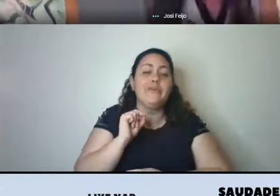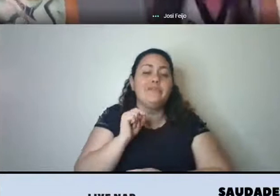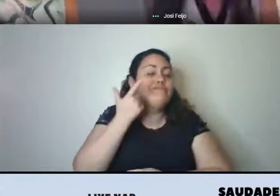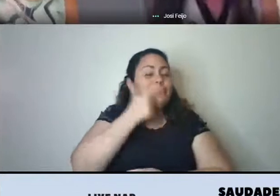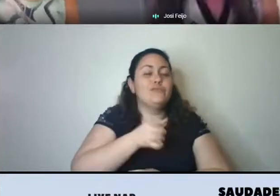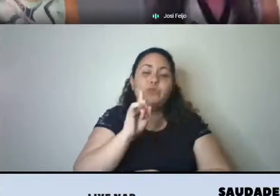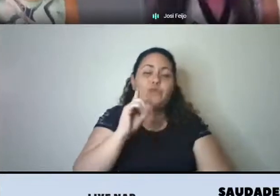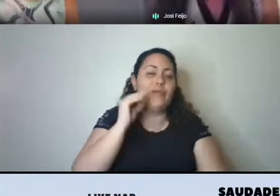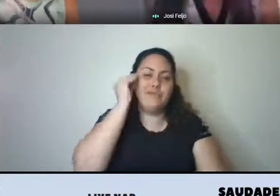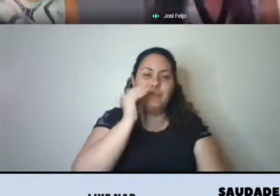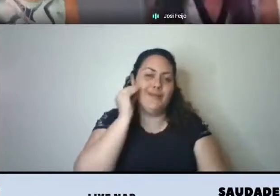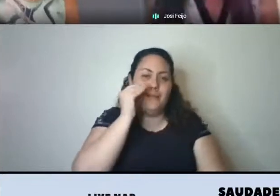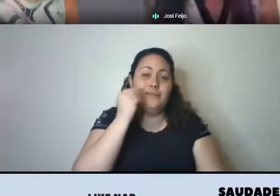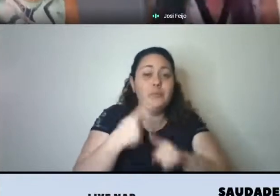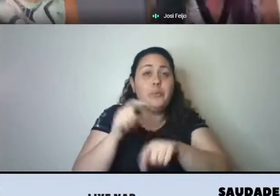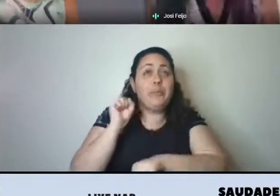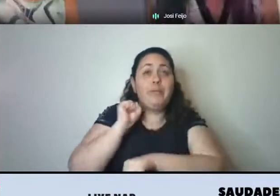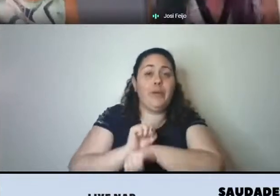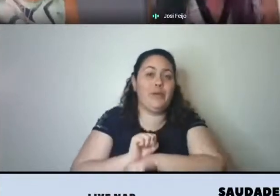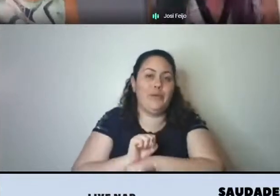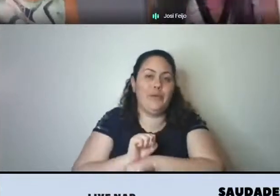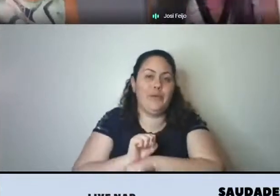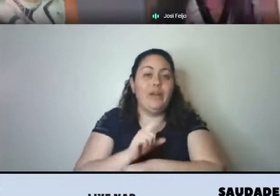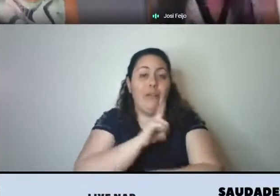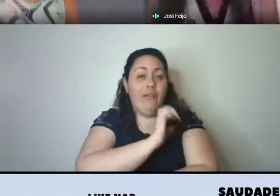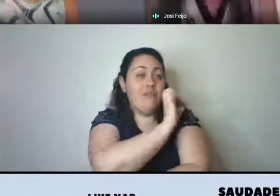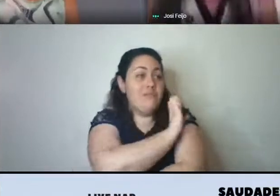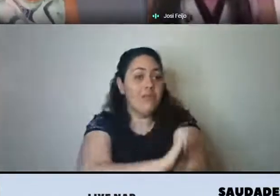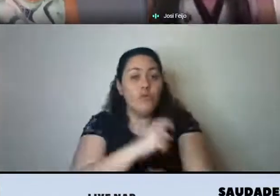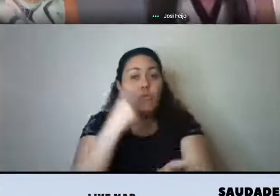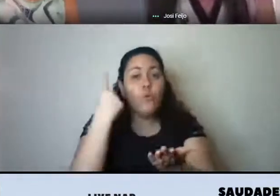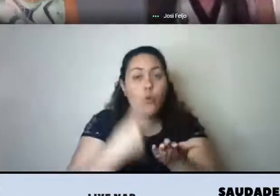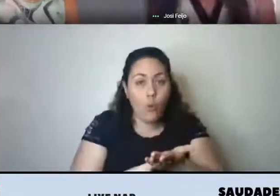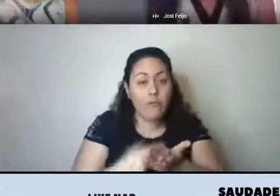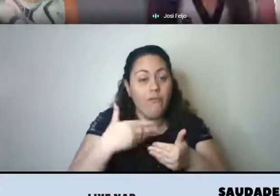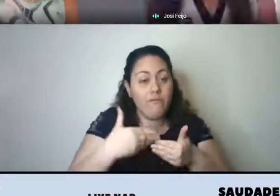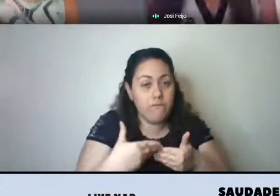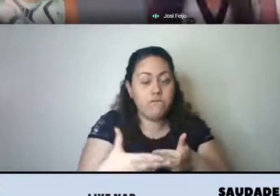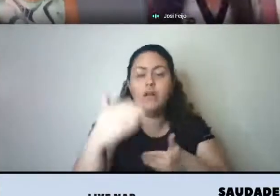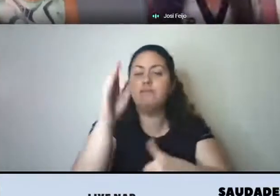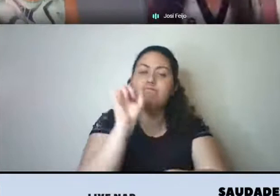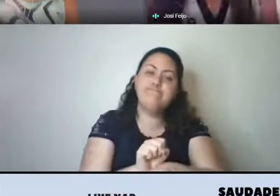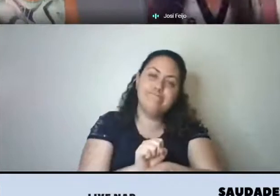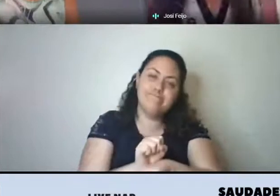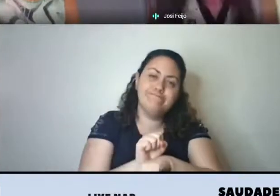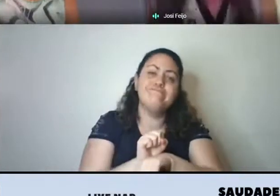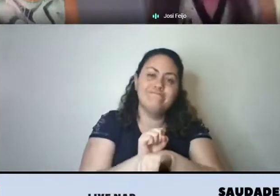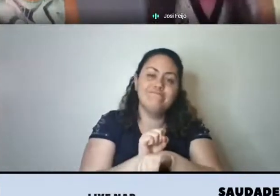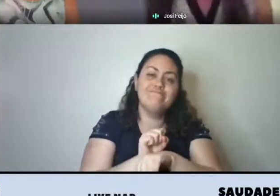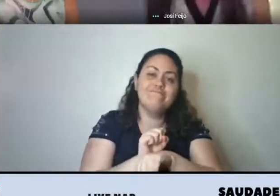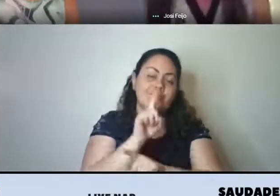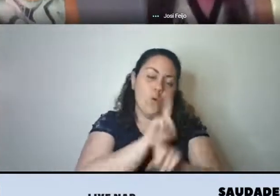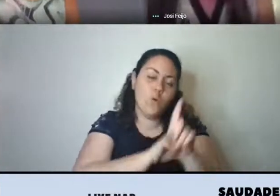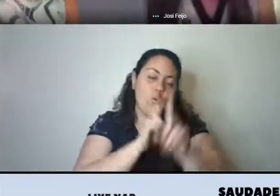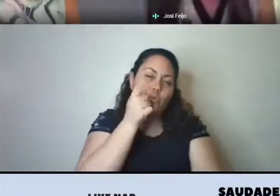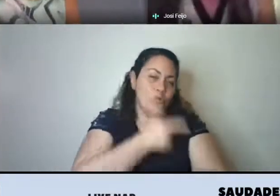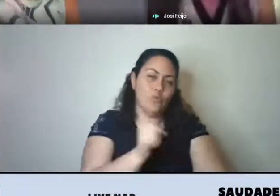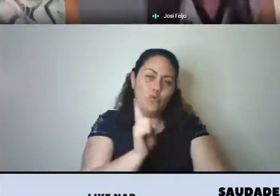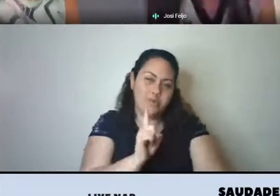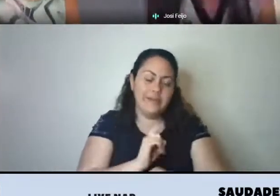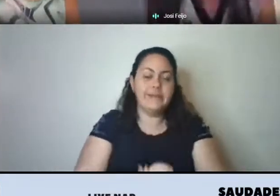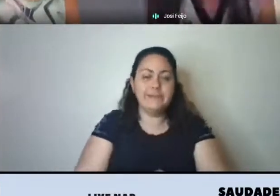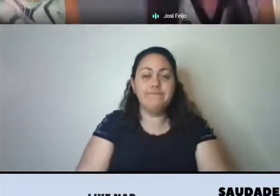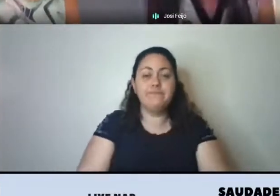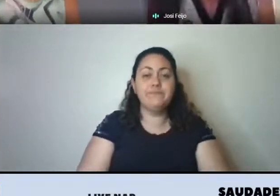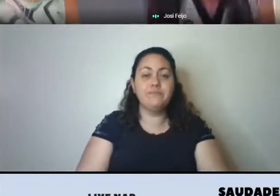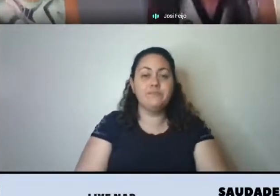né. Estágios que estavam programados para acontecer, e alguns não puderam, né,